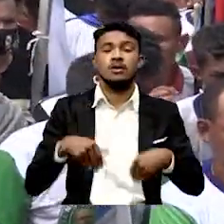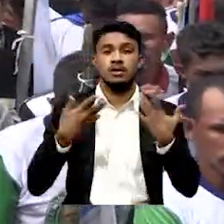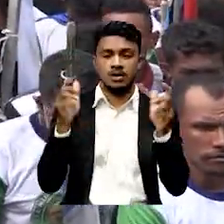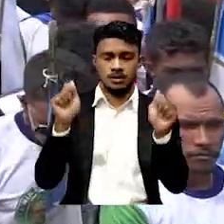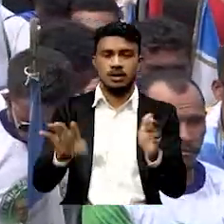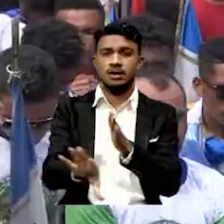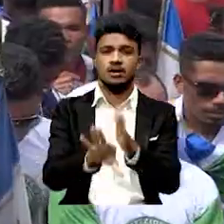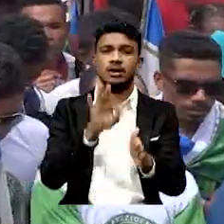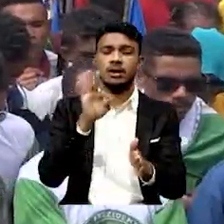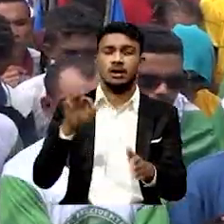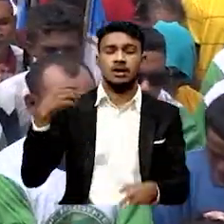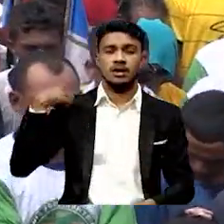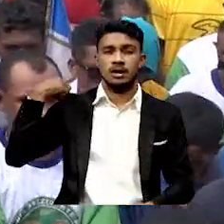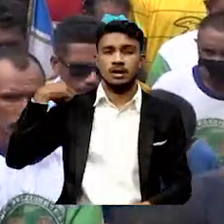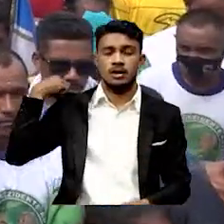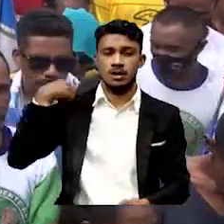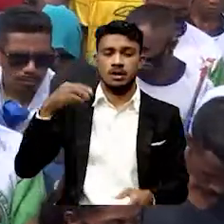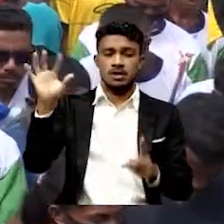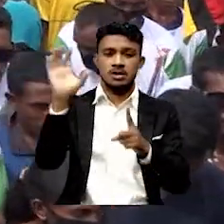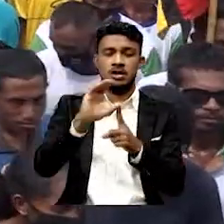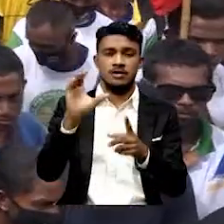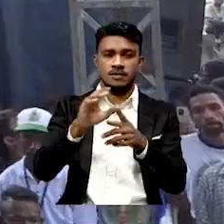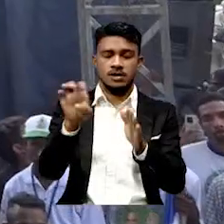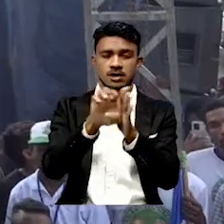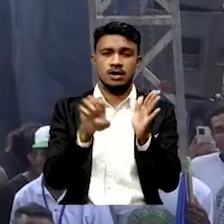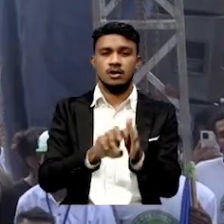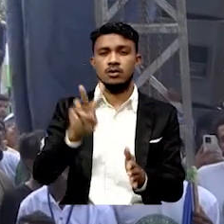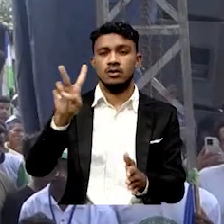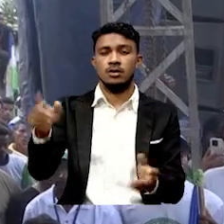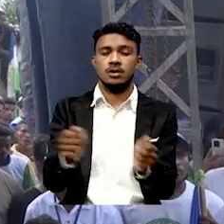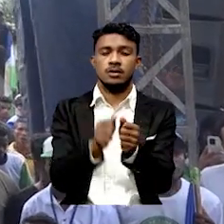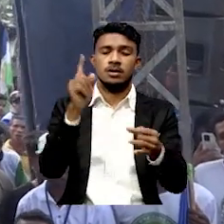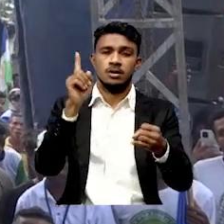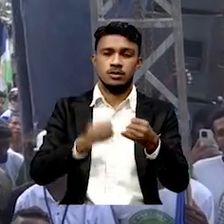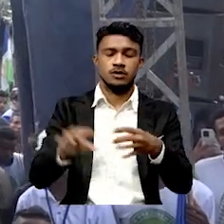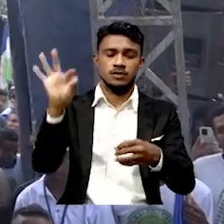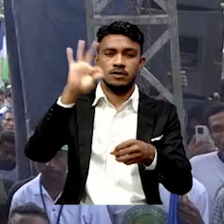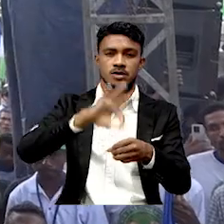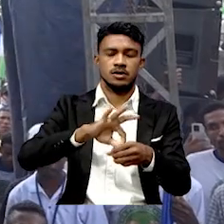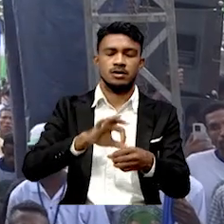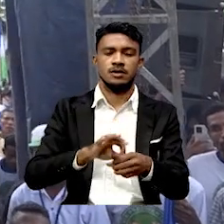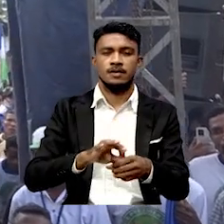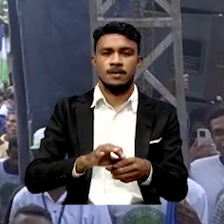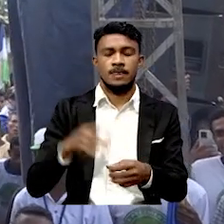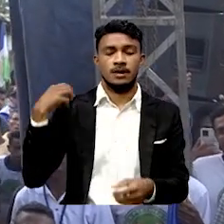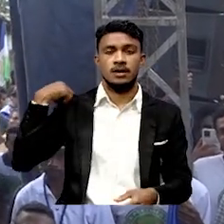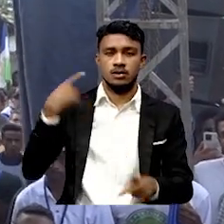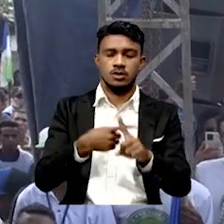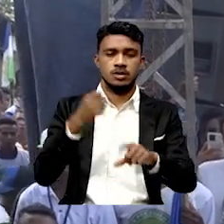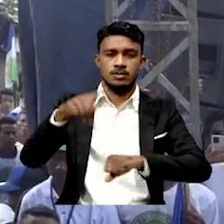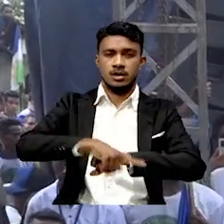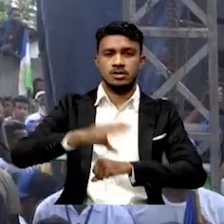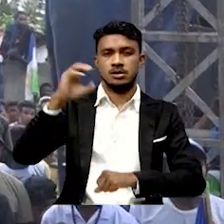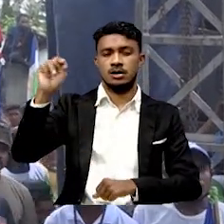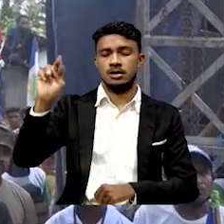hili entre candidato chefe estado na Enruane, momento icus votação nian. Candidato russi partido